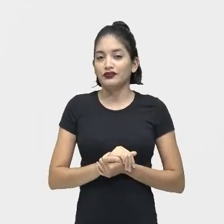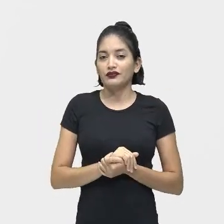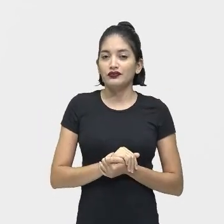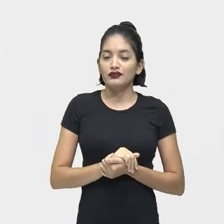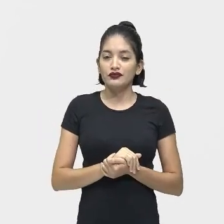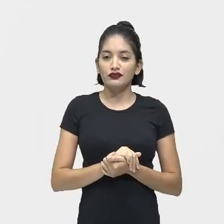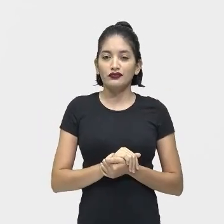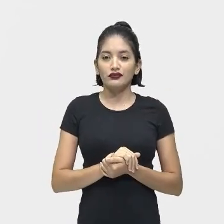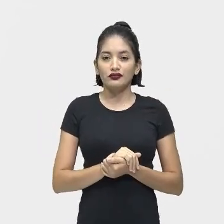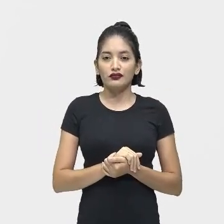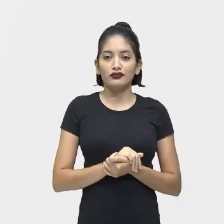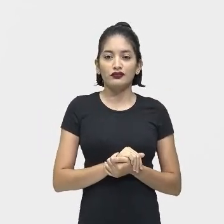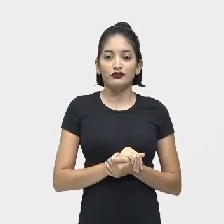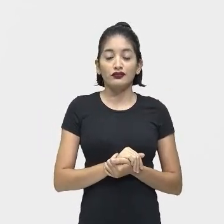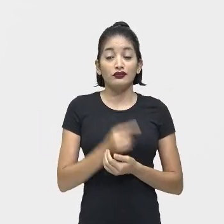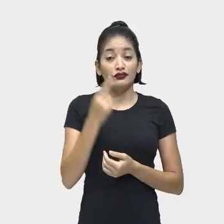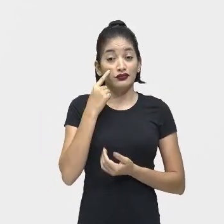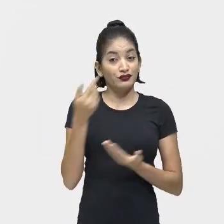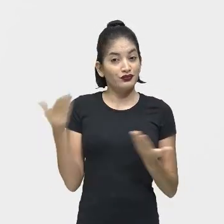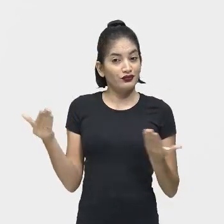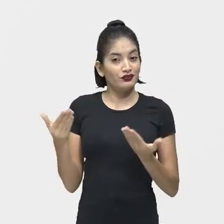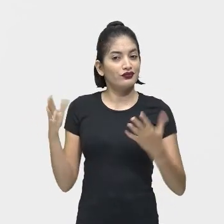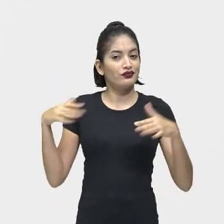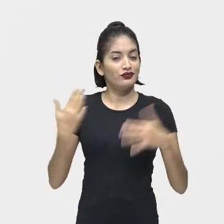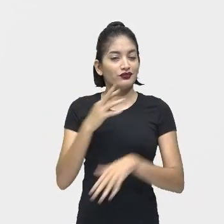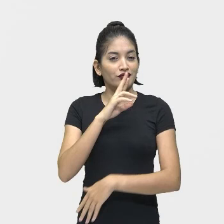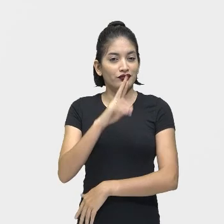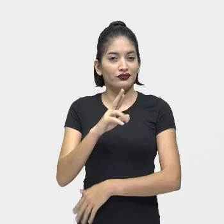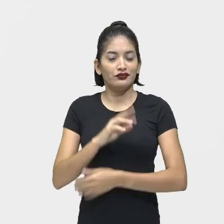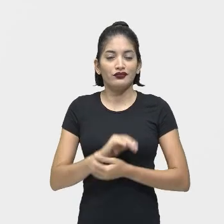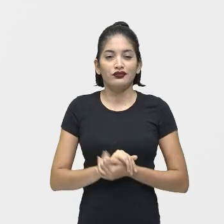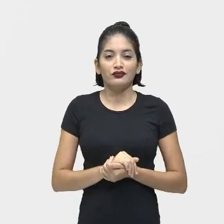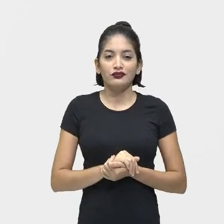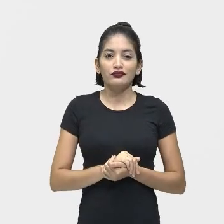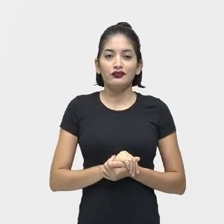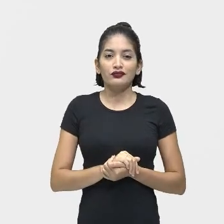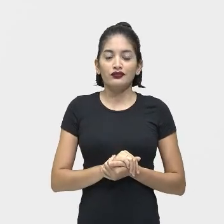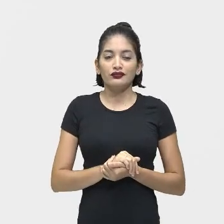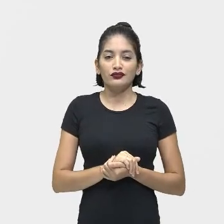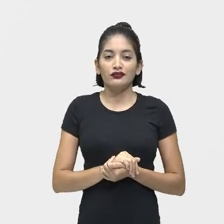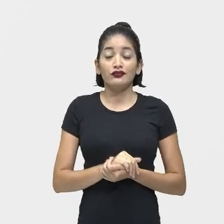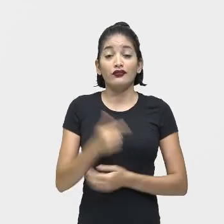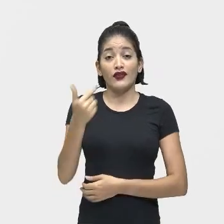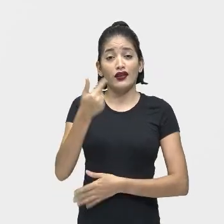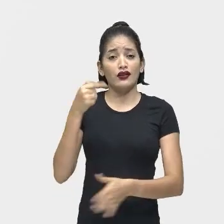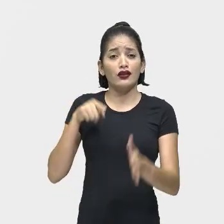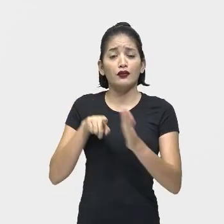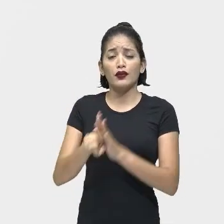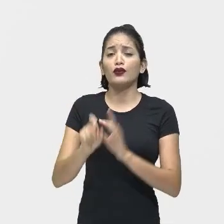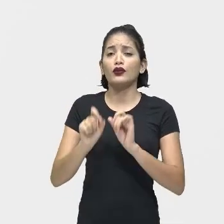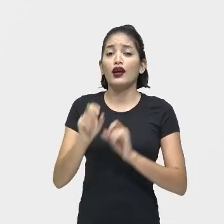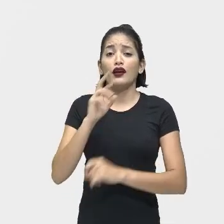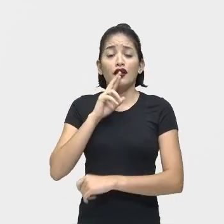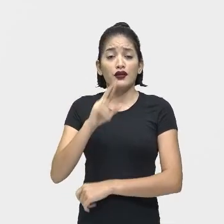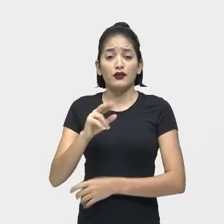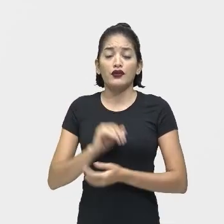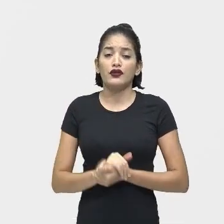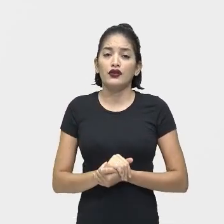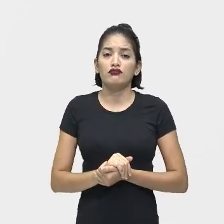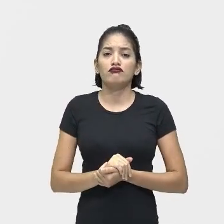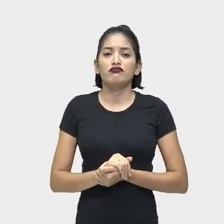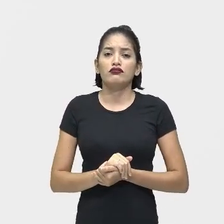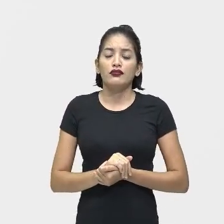Então, vamos ver qual é? Então, na segunda questão, a resposta seria: